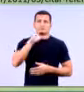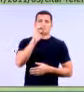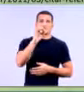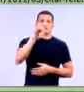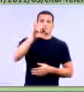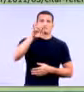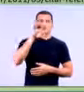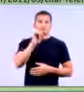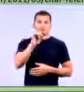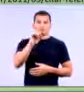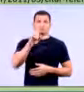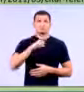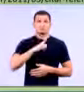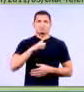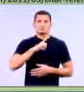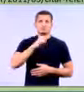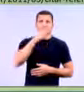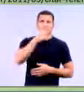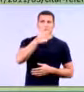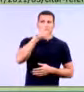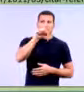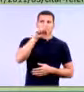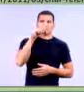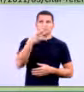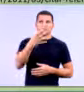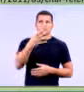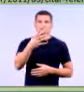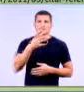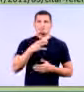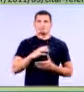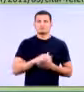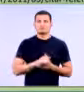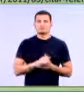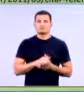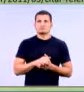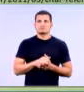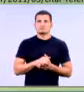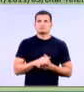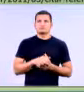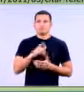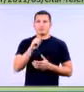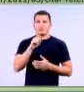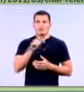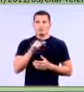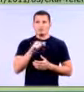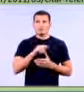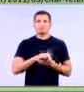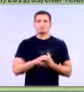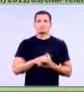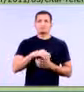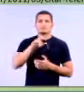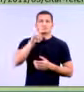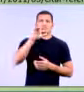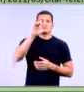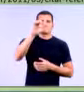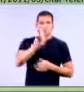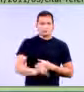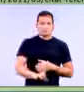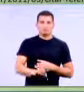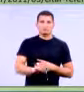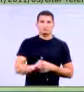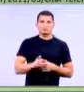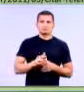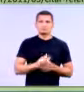Penal, no seu artigo 184, que é a violação do direito autoral. E ainda tem